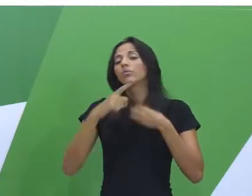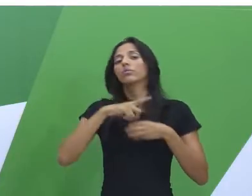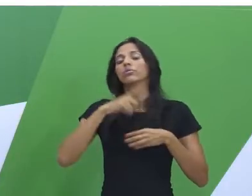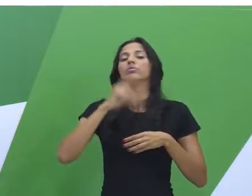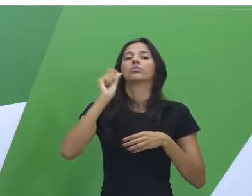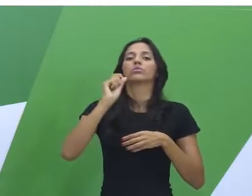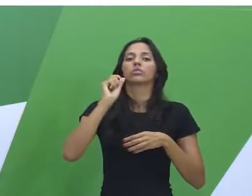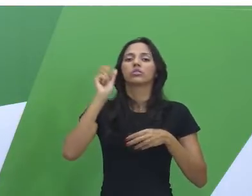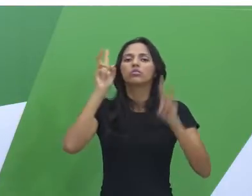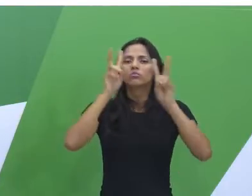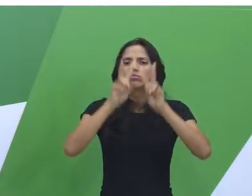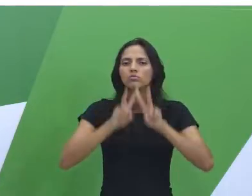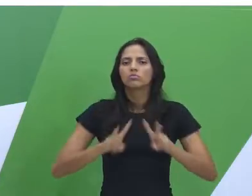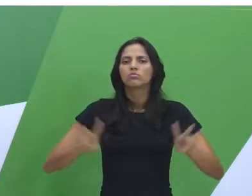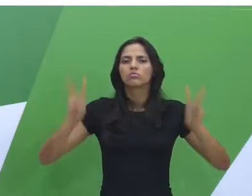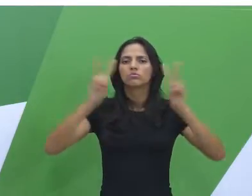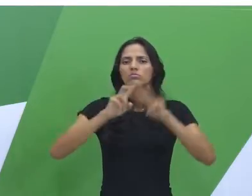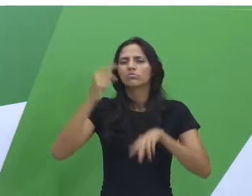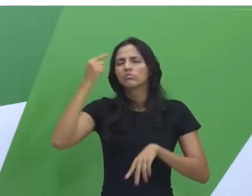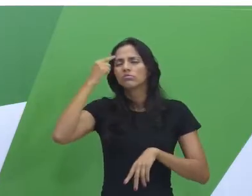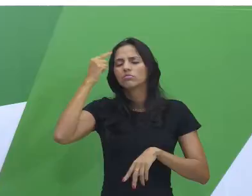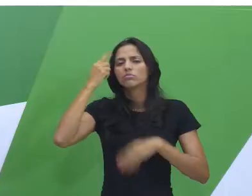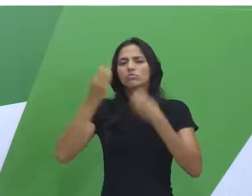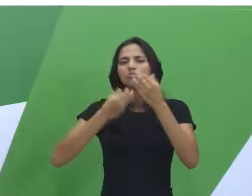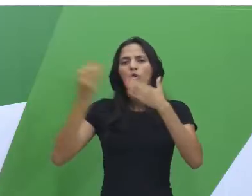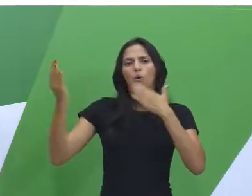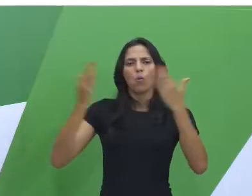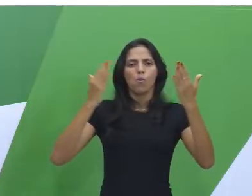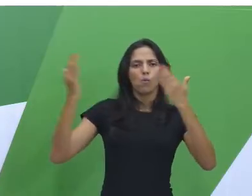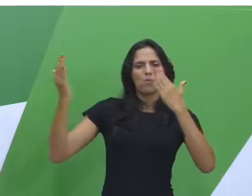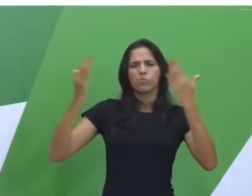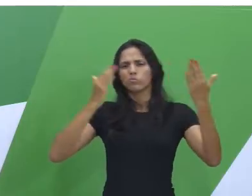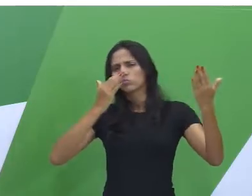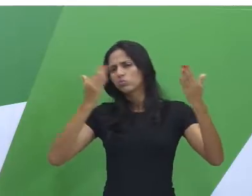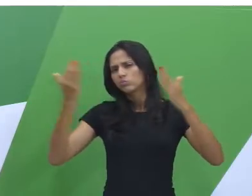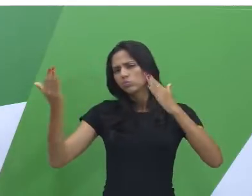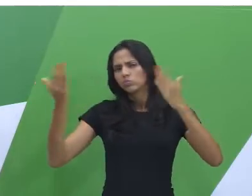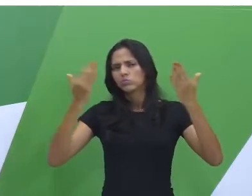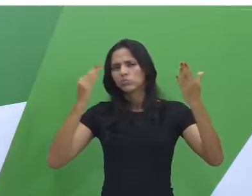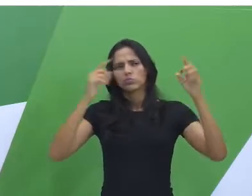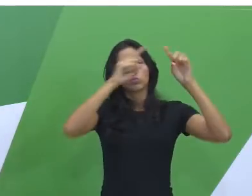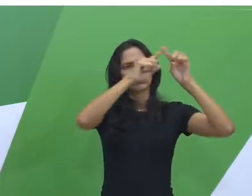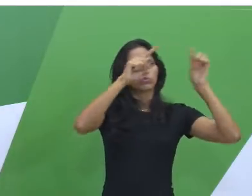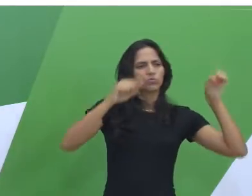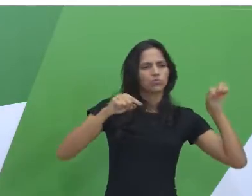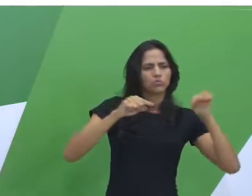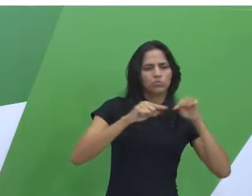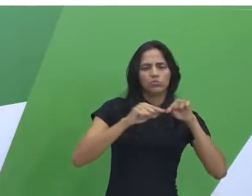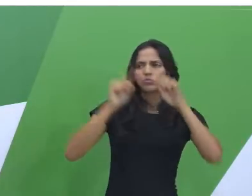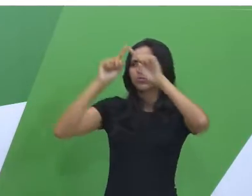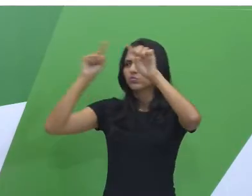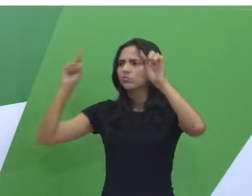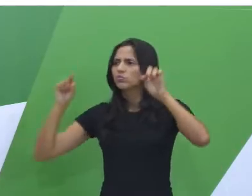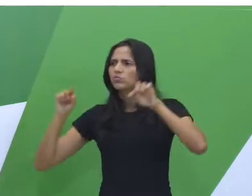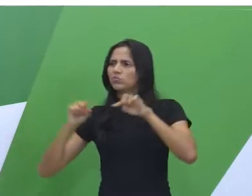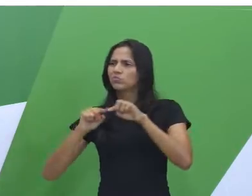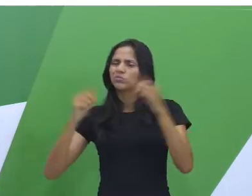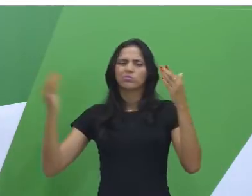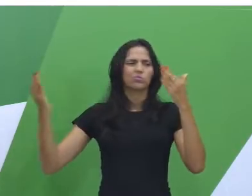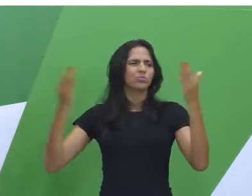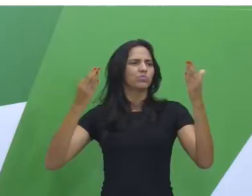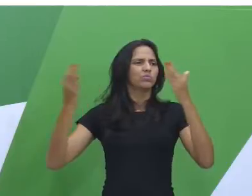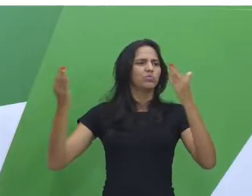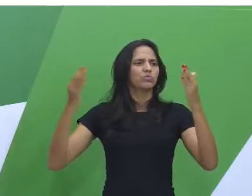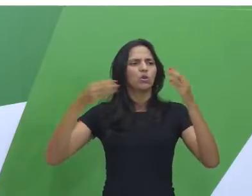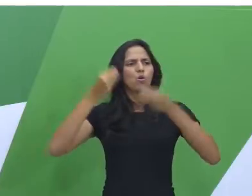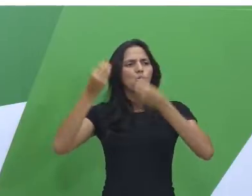da visão e estabelecendo comparações, olhando e vendo, procurando